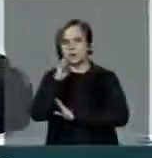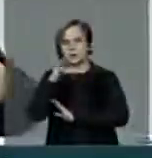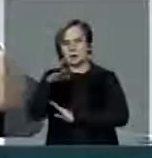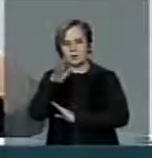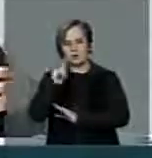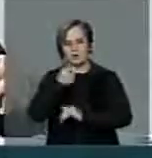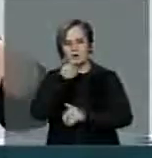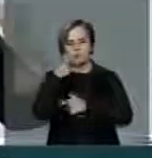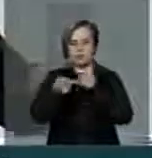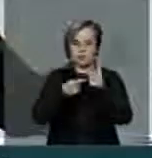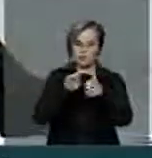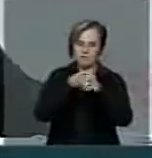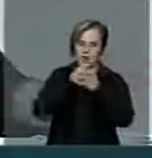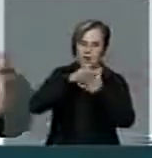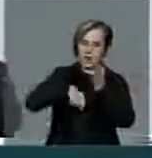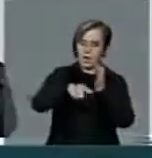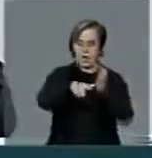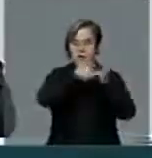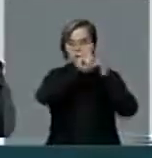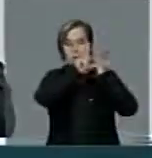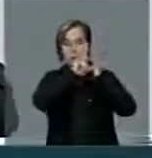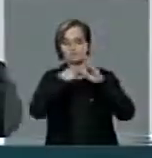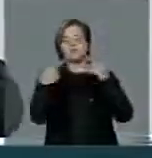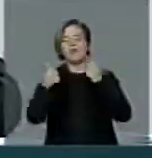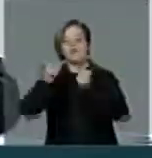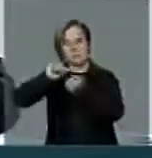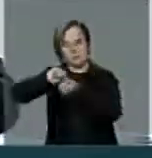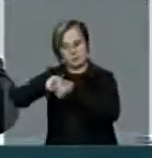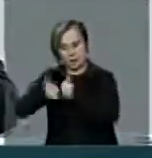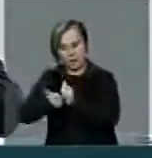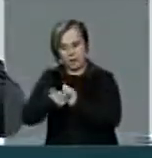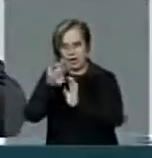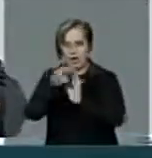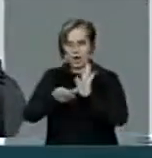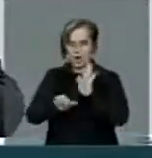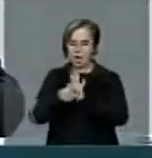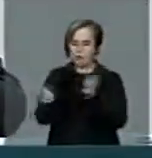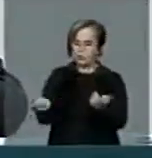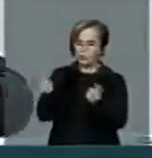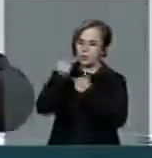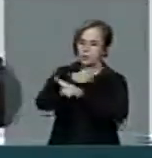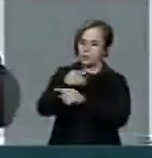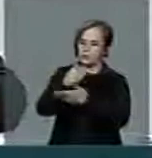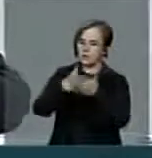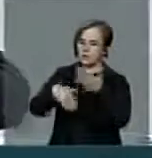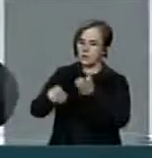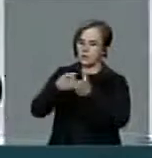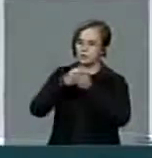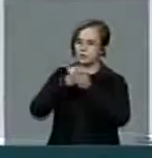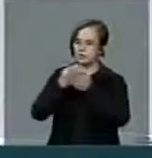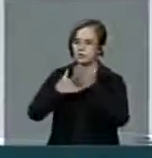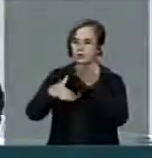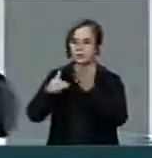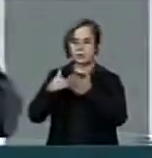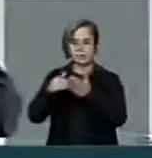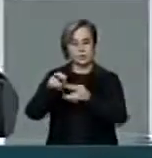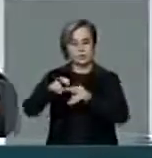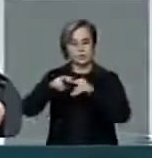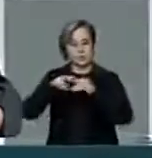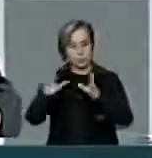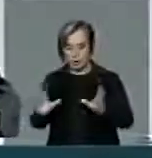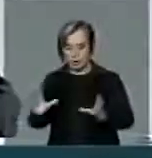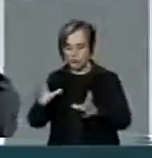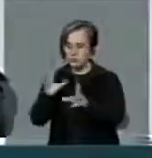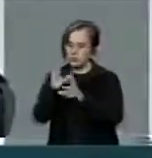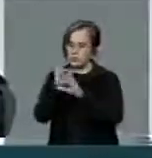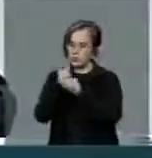auto-infração anterior, isso terá que ser adequada ao programa de conversão de multas, a tudo que vier em decorrência desse conjunto